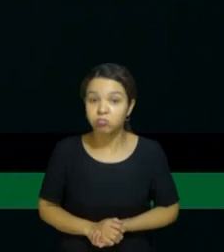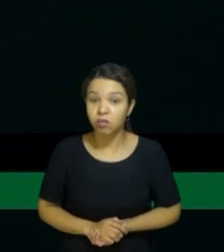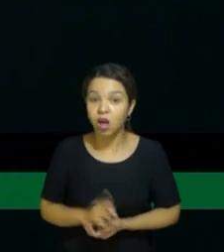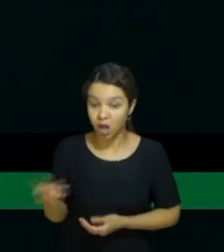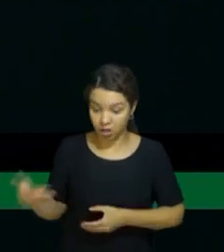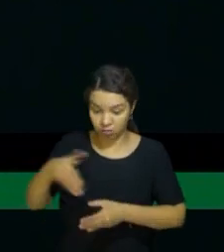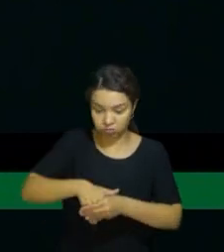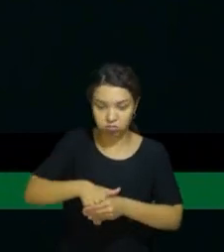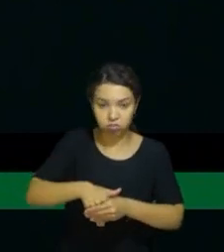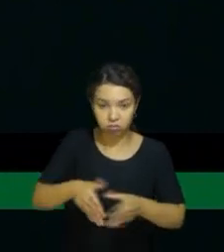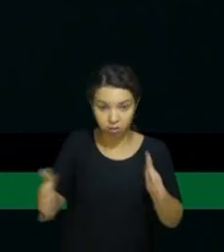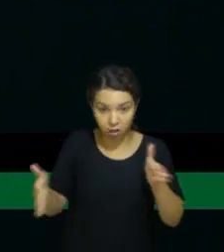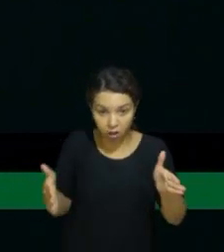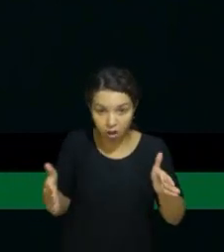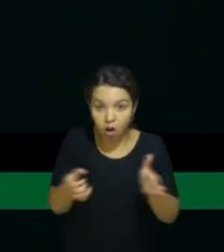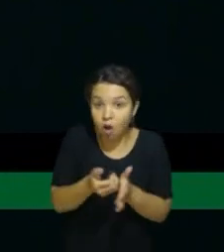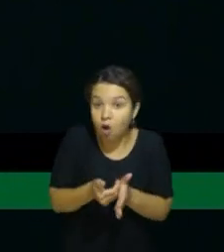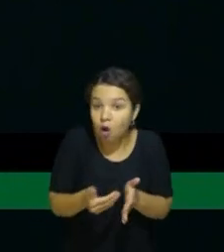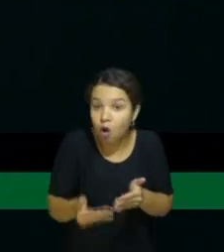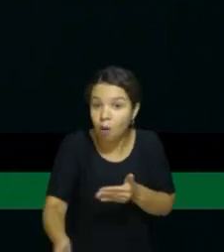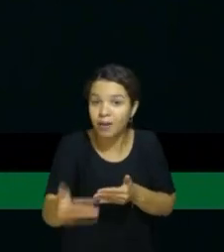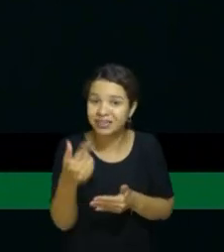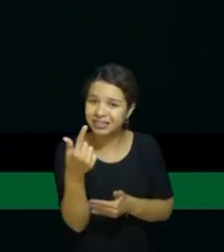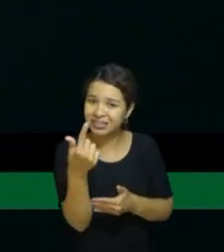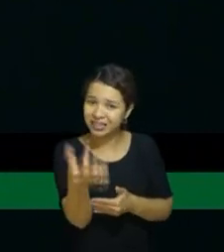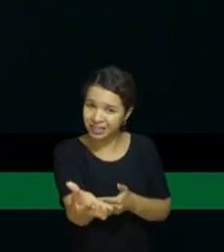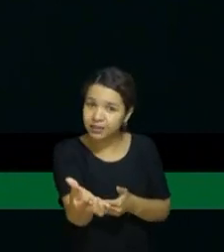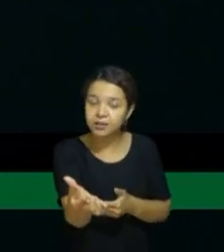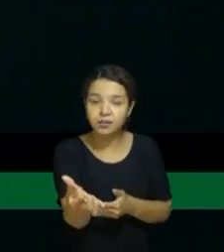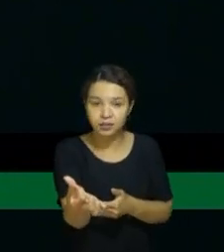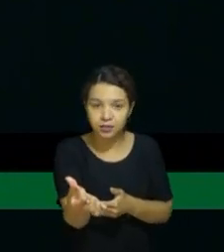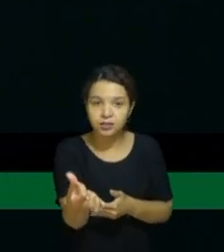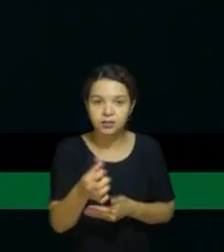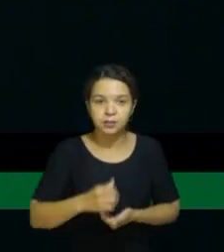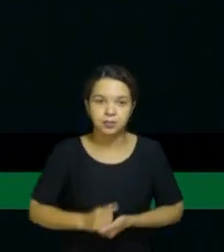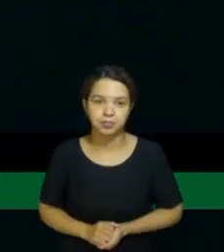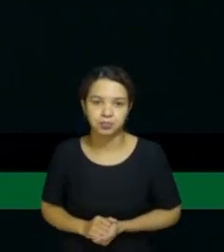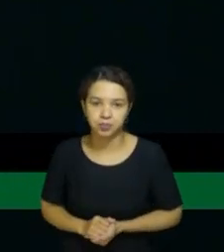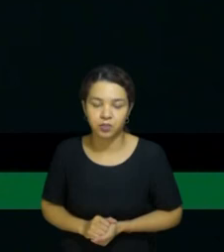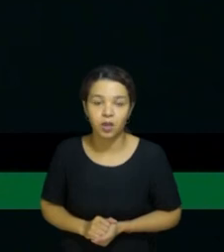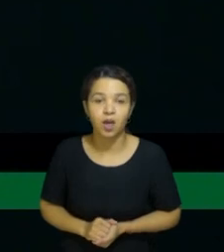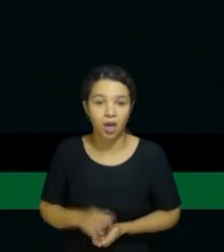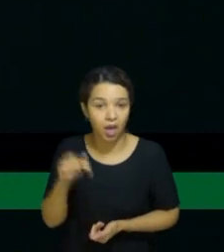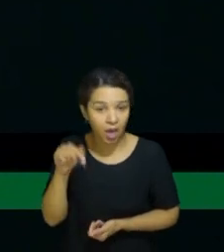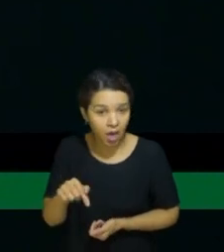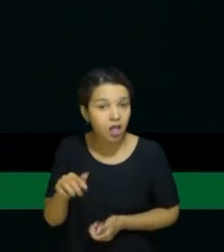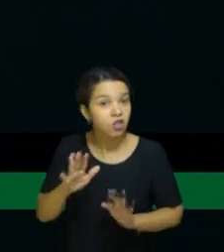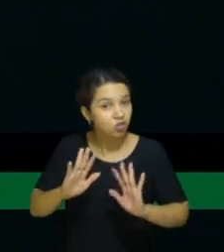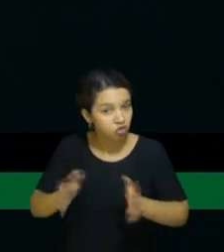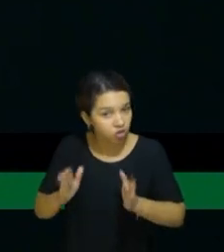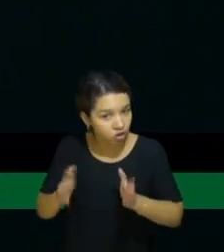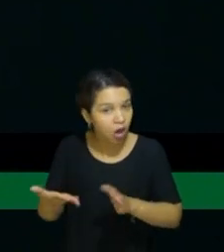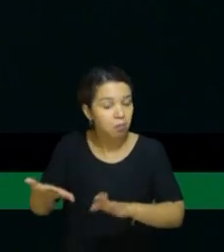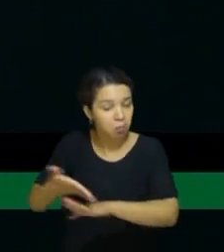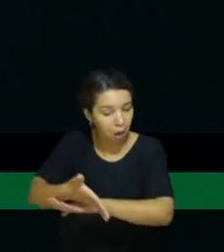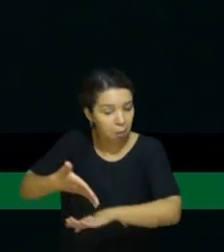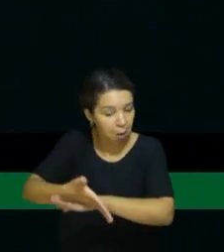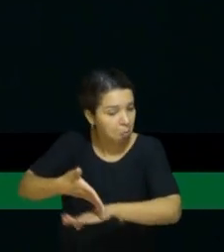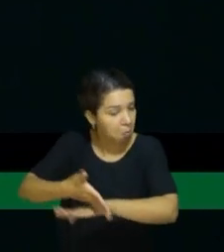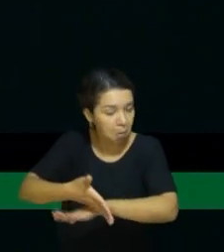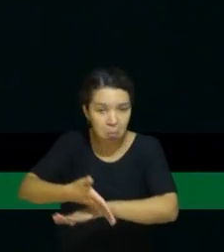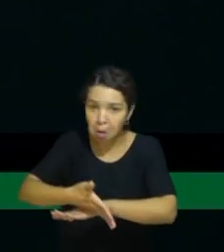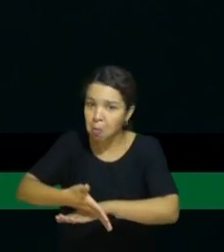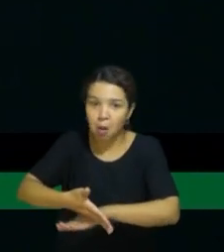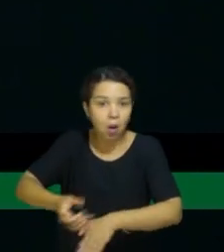vezes Prefeito o governador já esteve em Blumenau depois da Posse e Isso